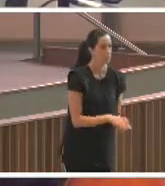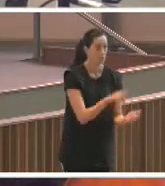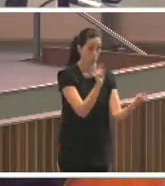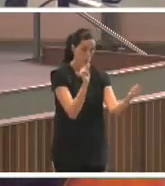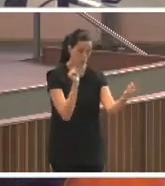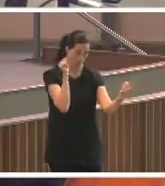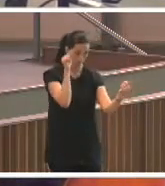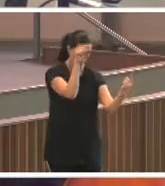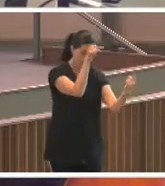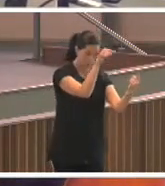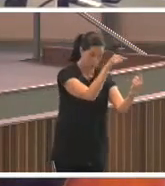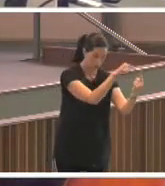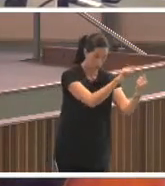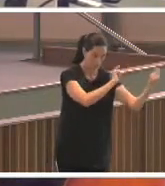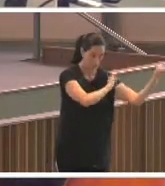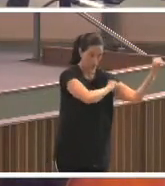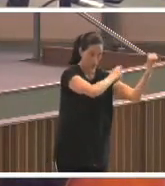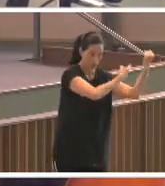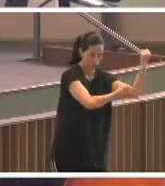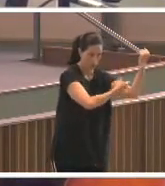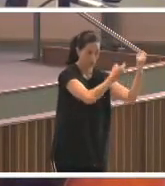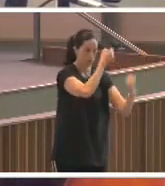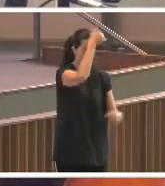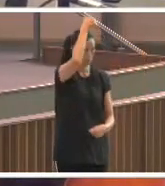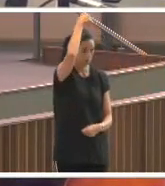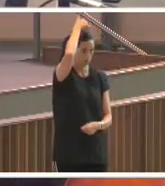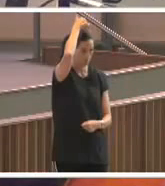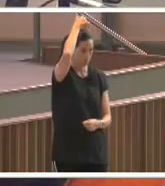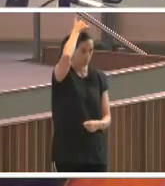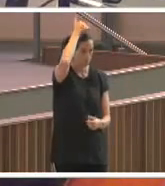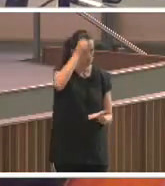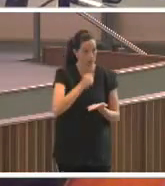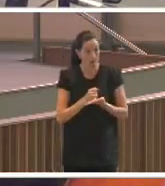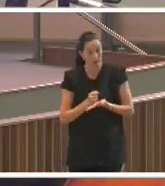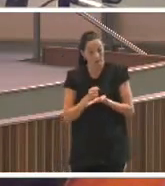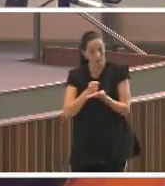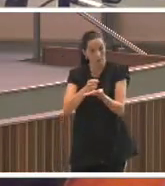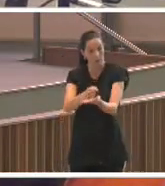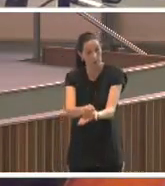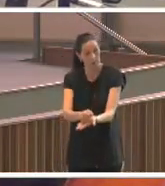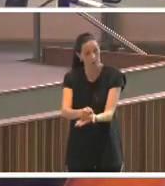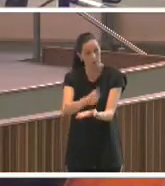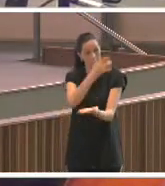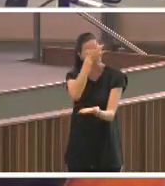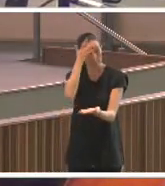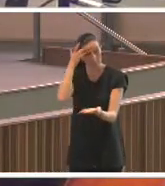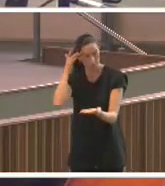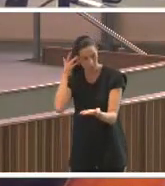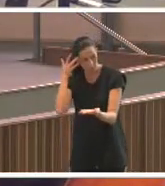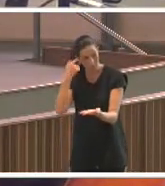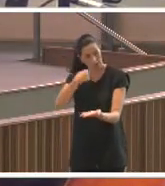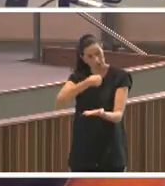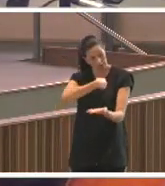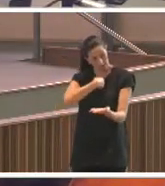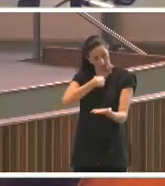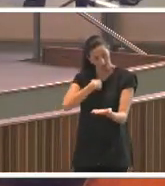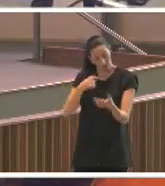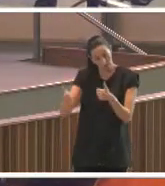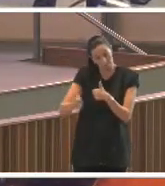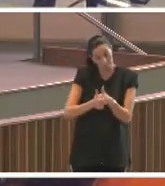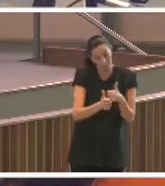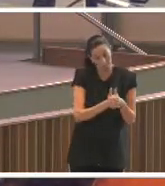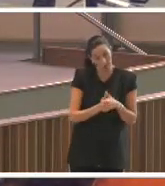da autoridade espiritual é ajudar as pessoas que estão debaixo da nossa autoridade espiritual